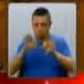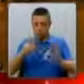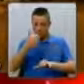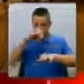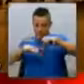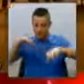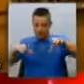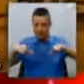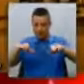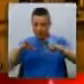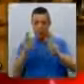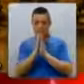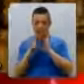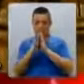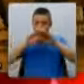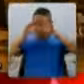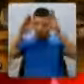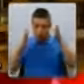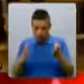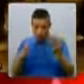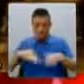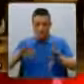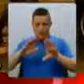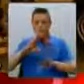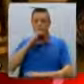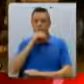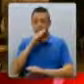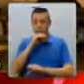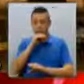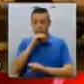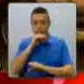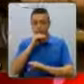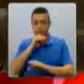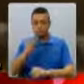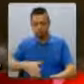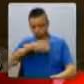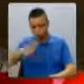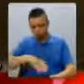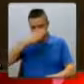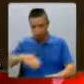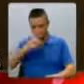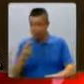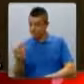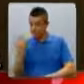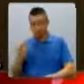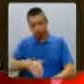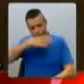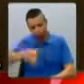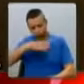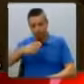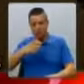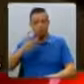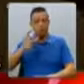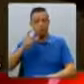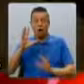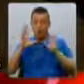da Sinagoga e o nível de alerta não baixou. A polícia, nessa conferência de imprensa de há minutos, continua muito cautelosa,